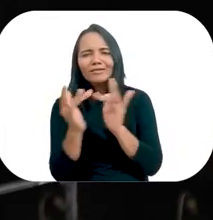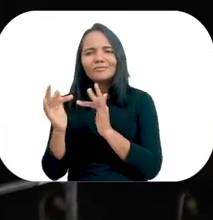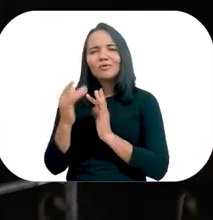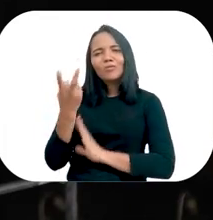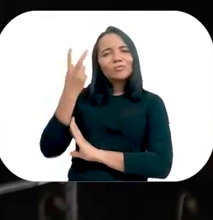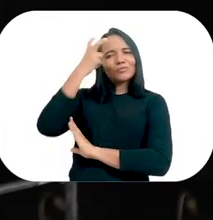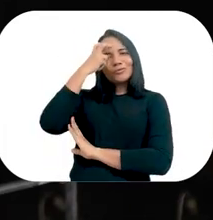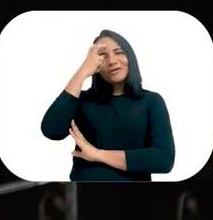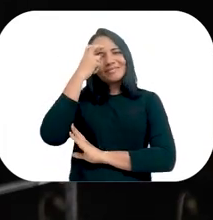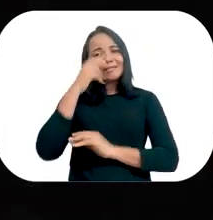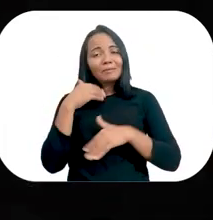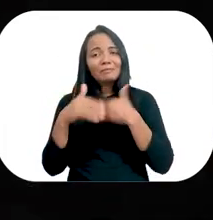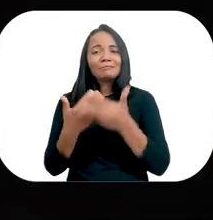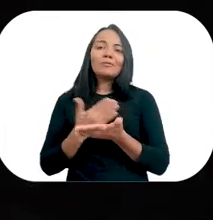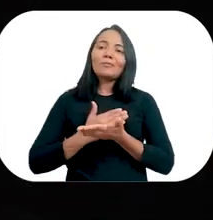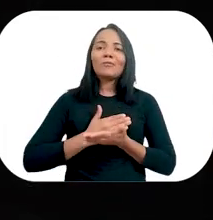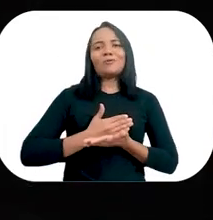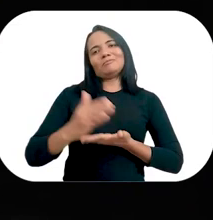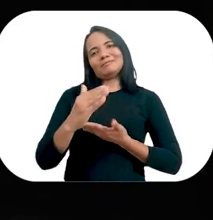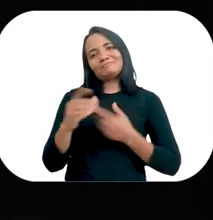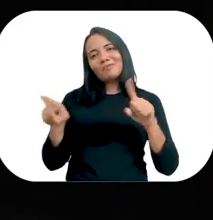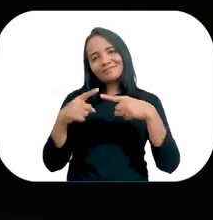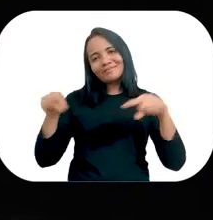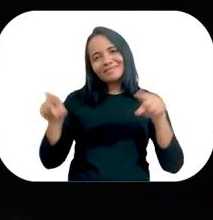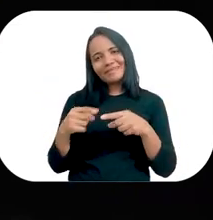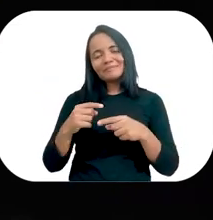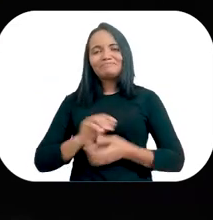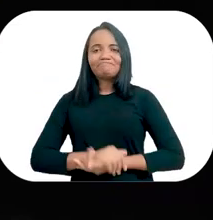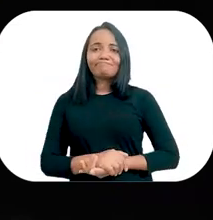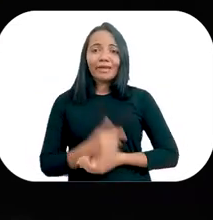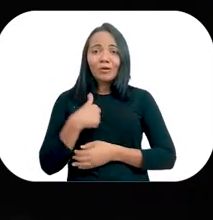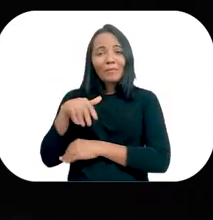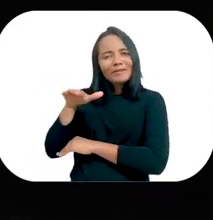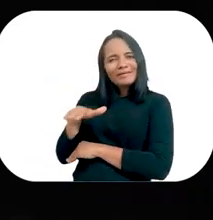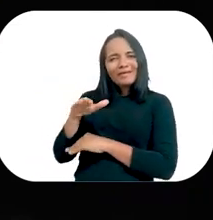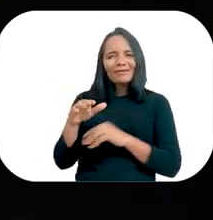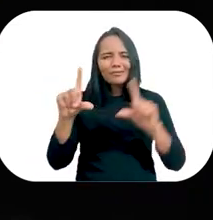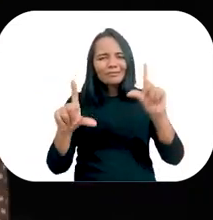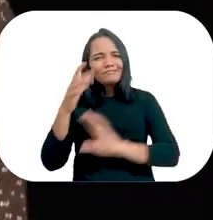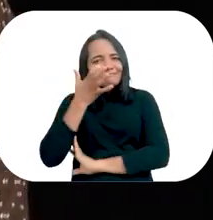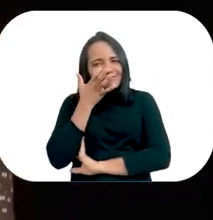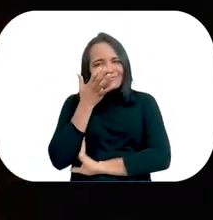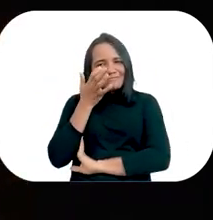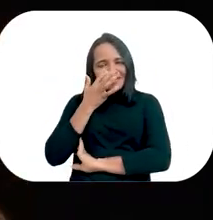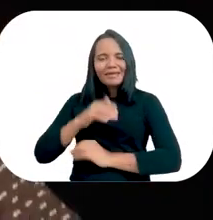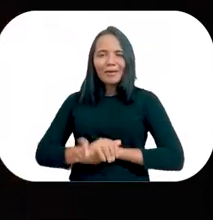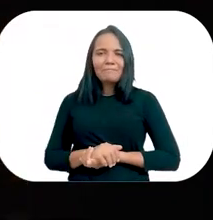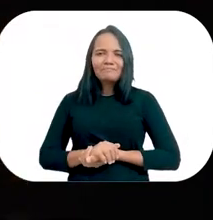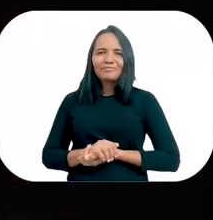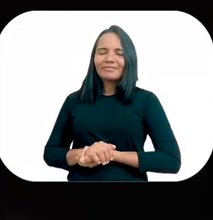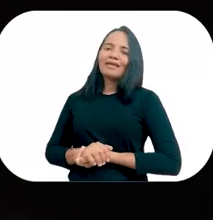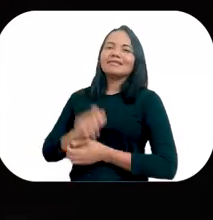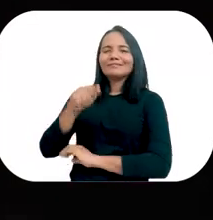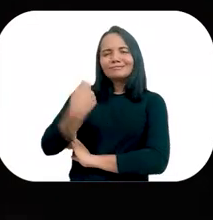música. Eu, muito pequeno, eu assistia um programa chamado Chacrinha, eu acho, as